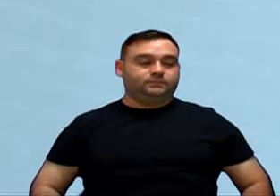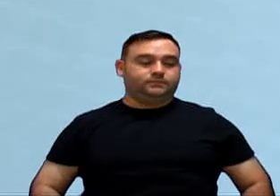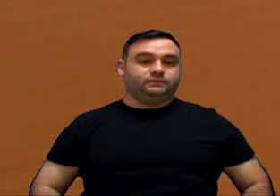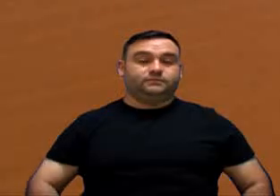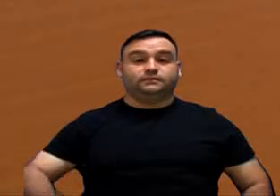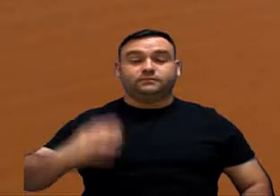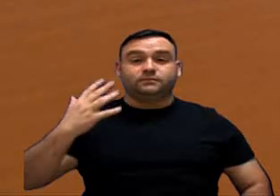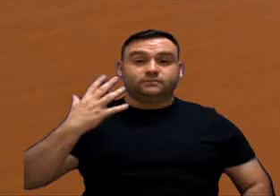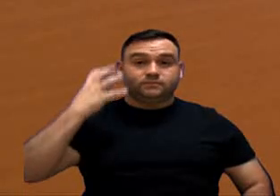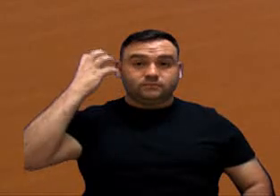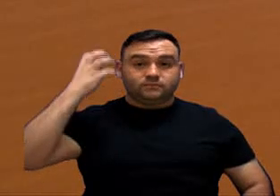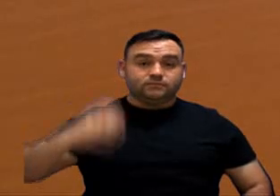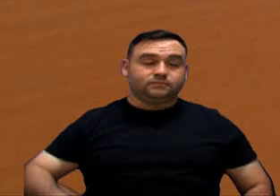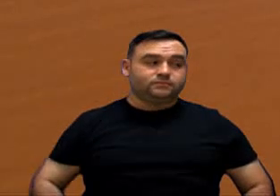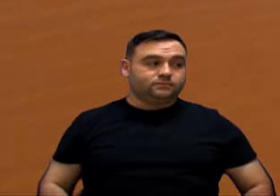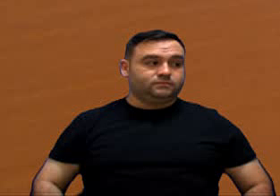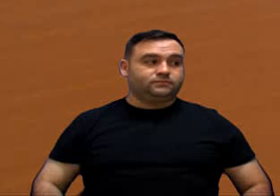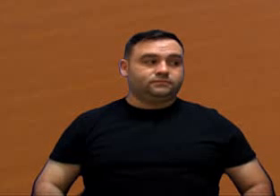Vereadora Fernanda.